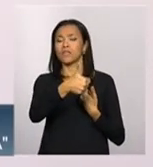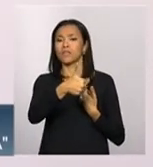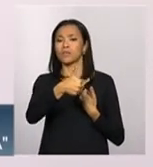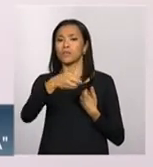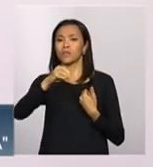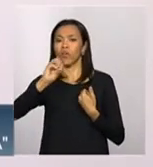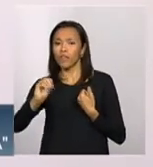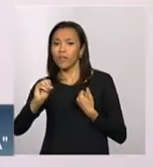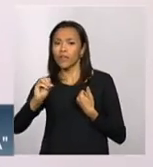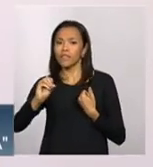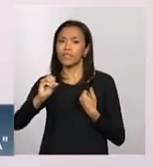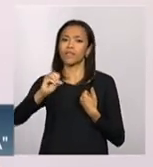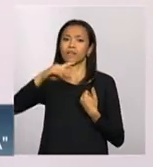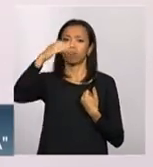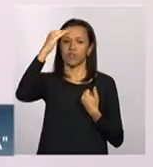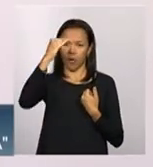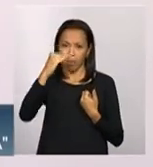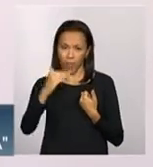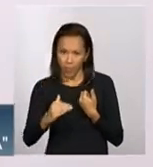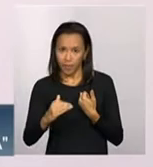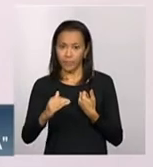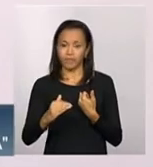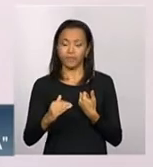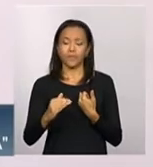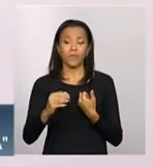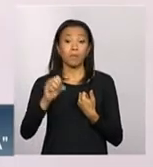na 158ª.